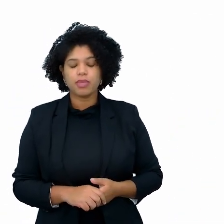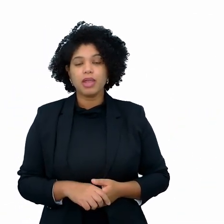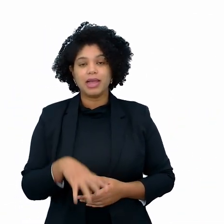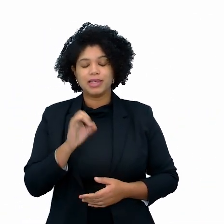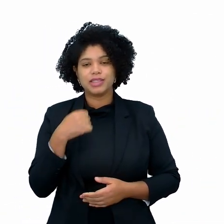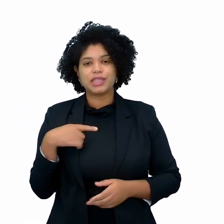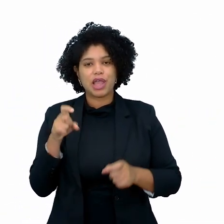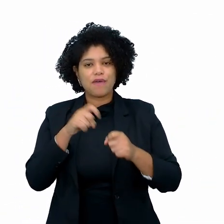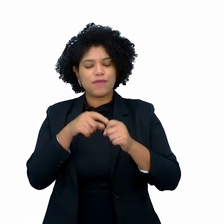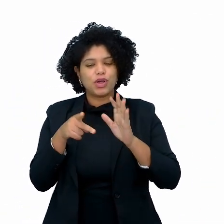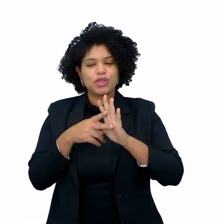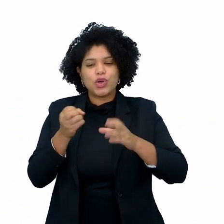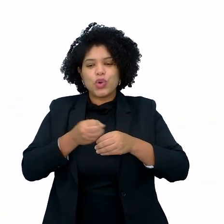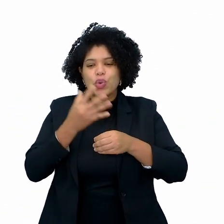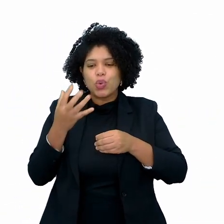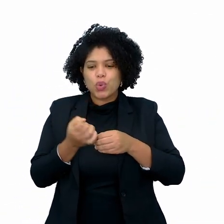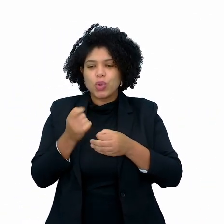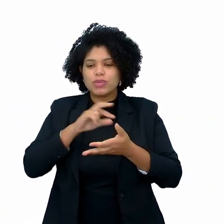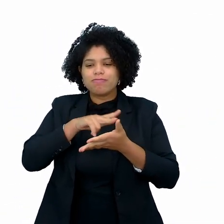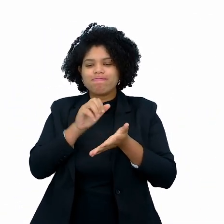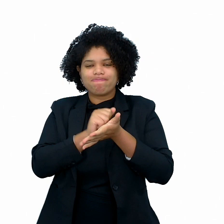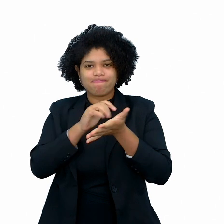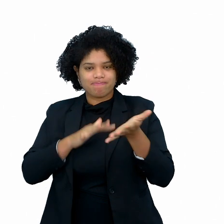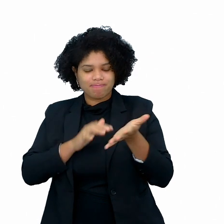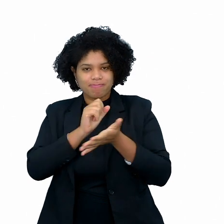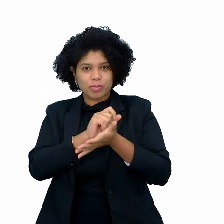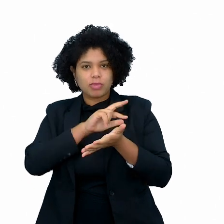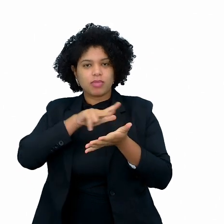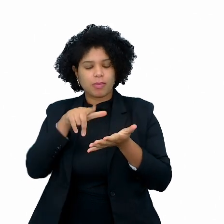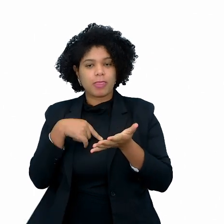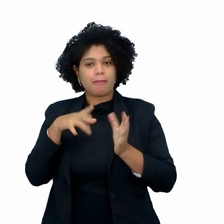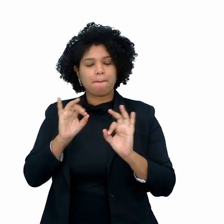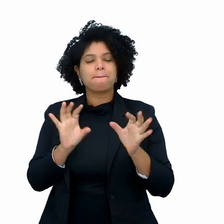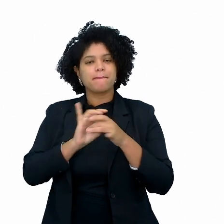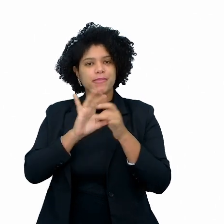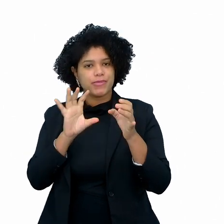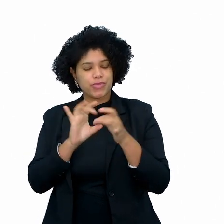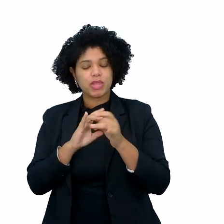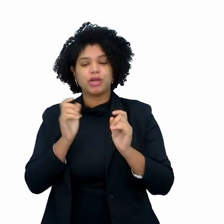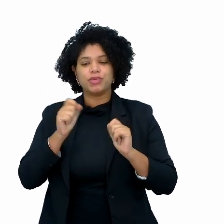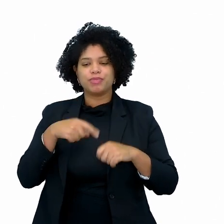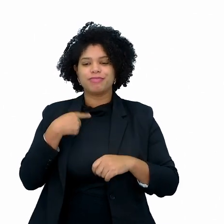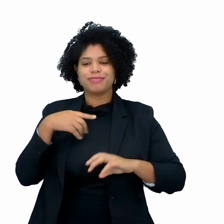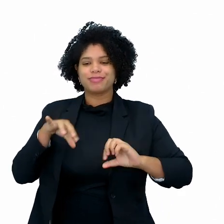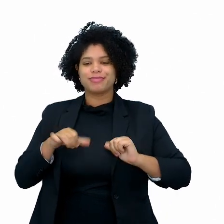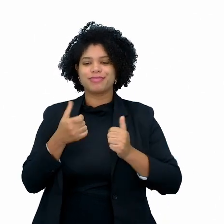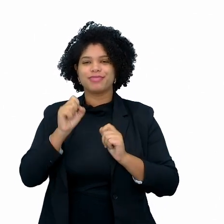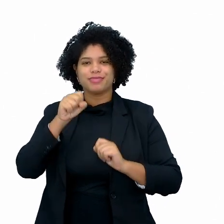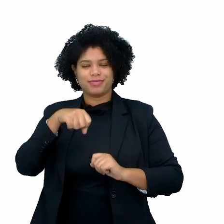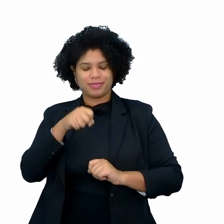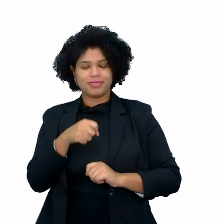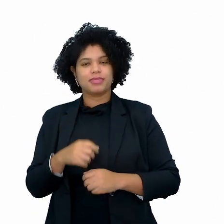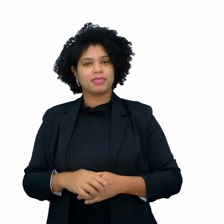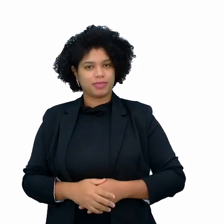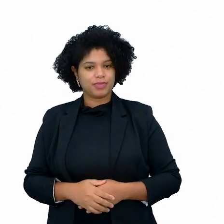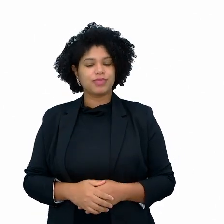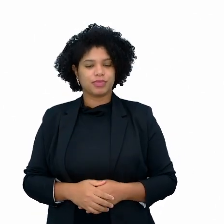aquela organização, né, de atividades e conteúdos que você deixou ali, você melhora um pouco